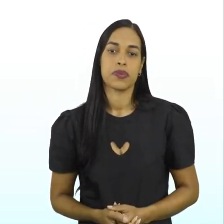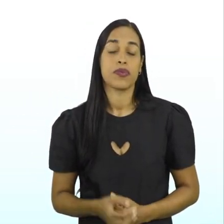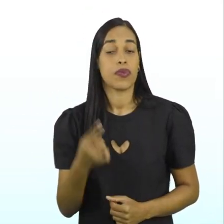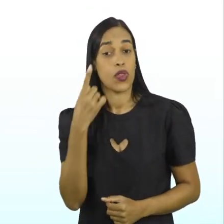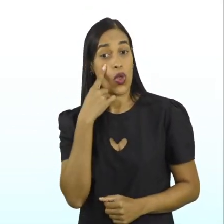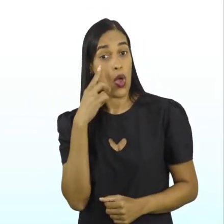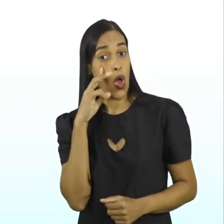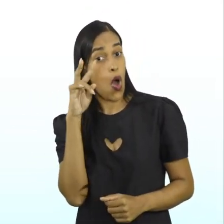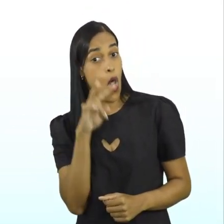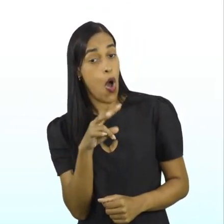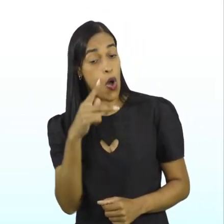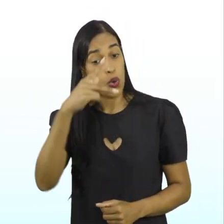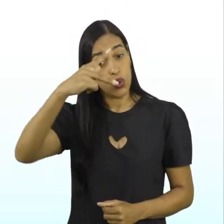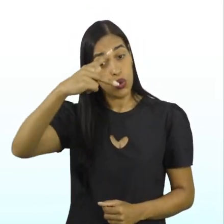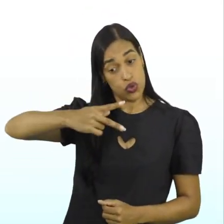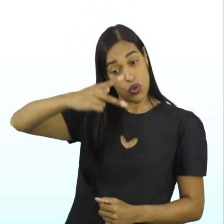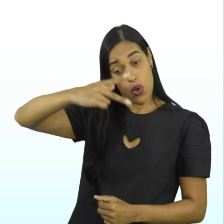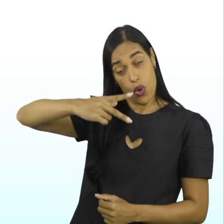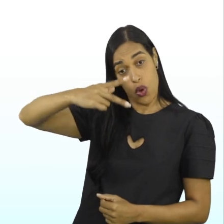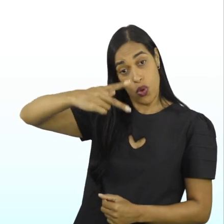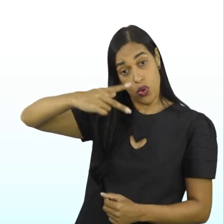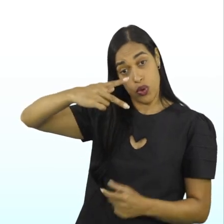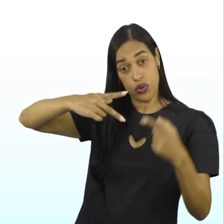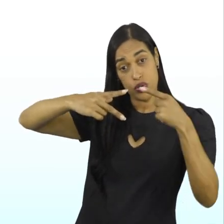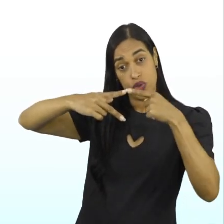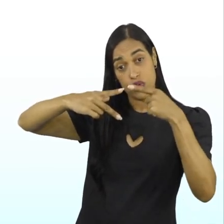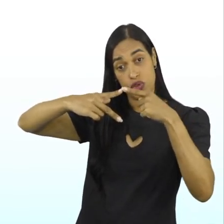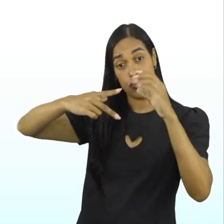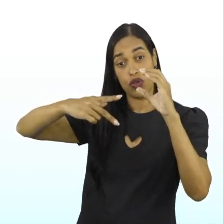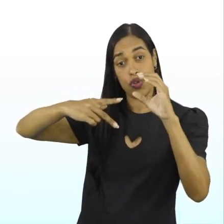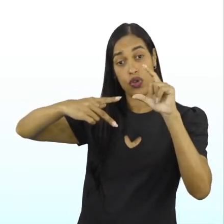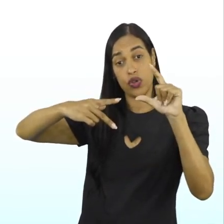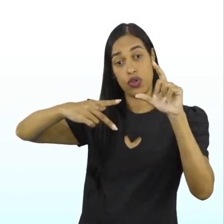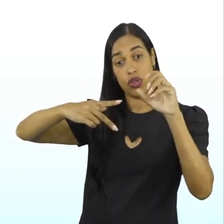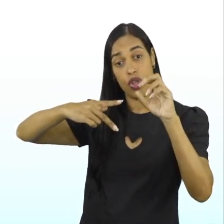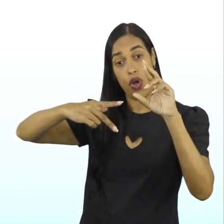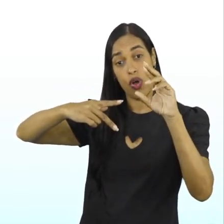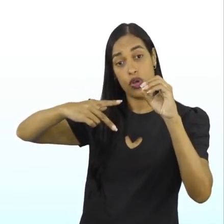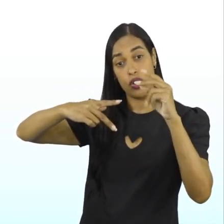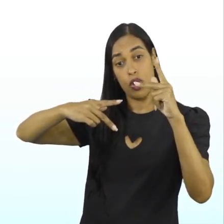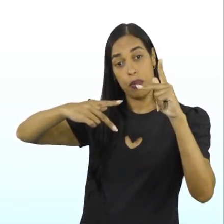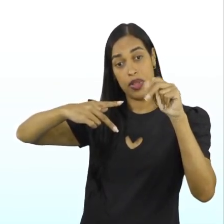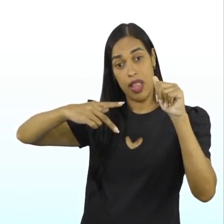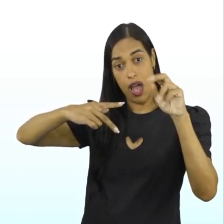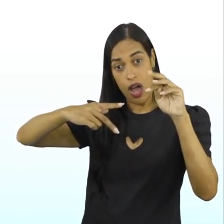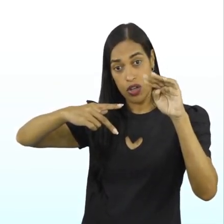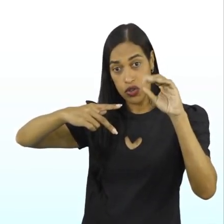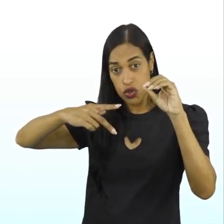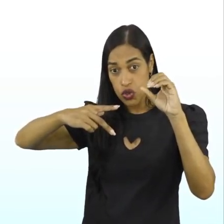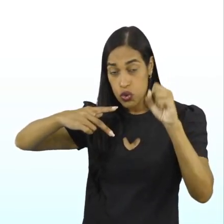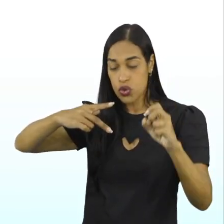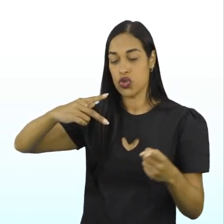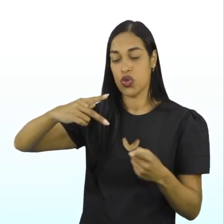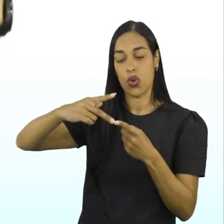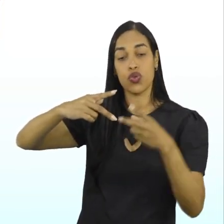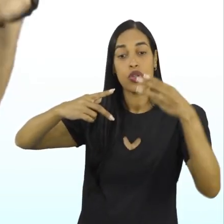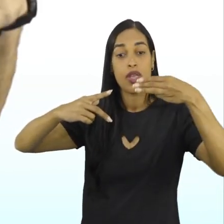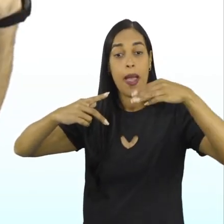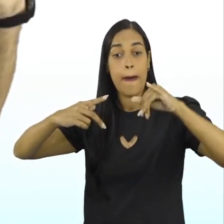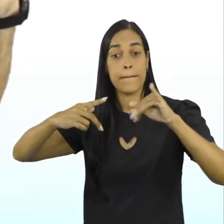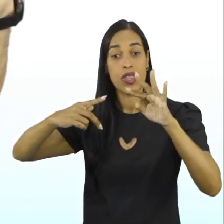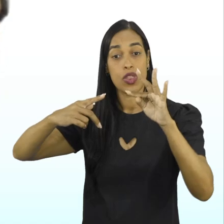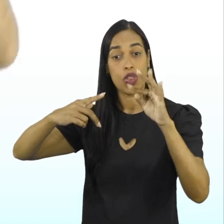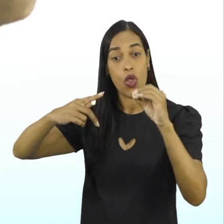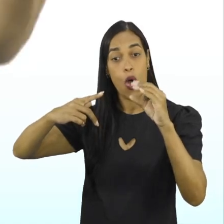cloroplastos presta atenção, os cloroplastos junto com as mitocôndrias são as duas organelas que a Lynn